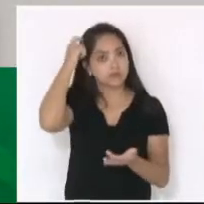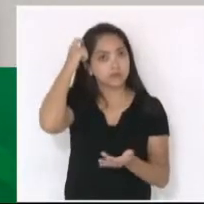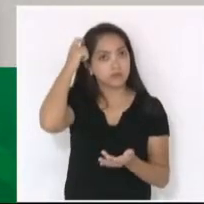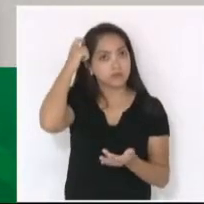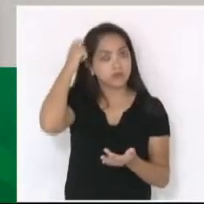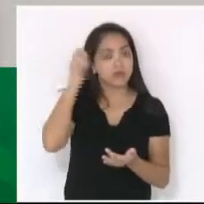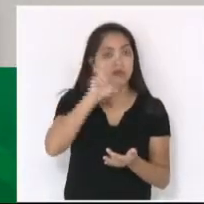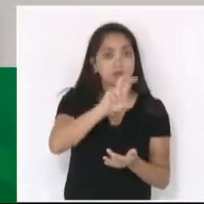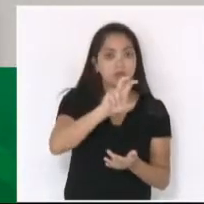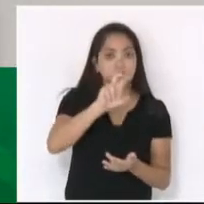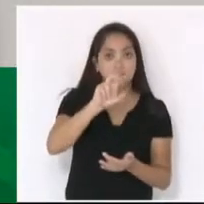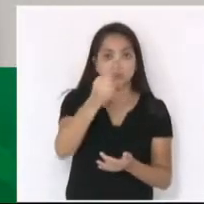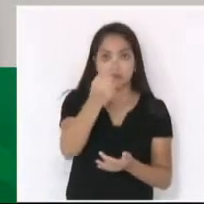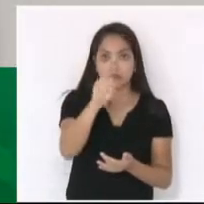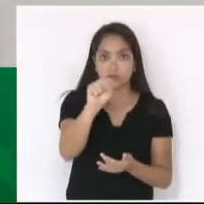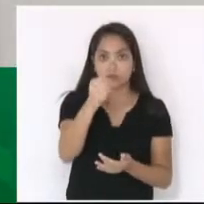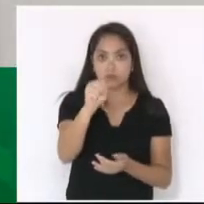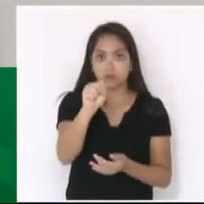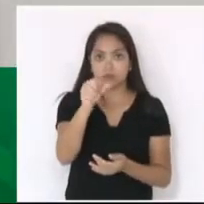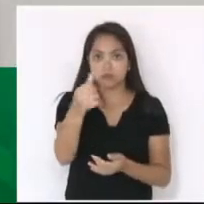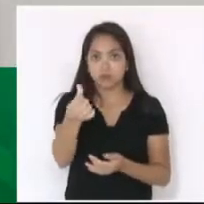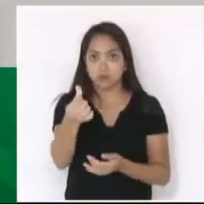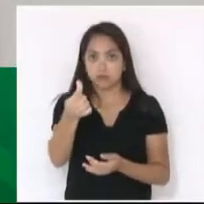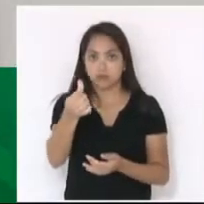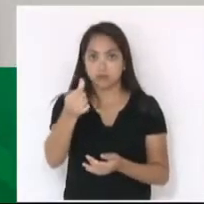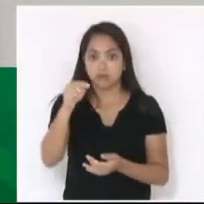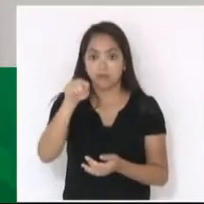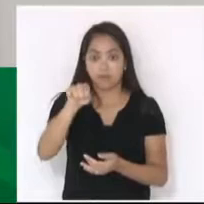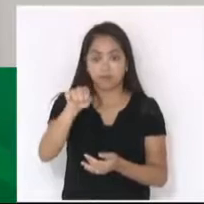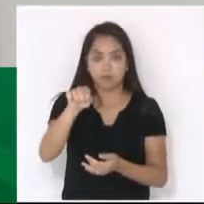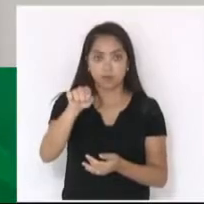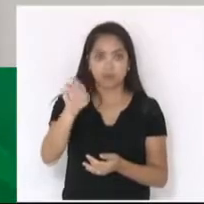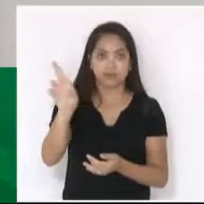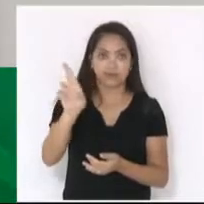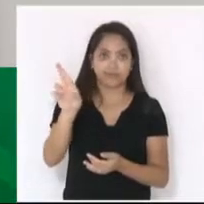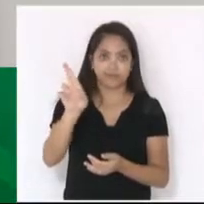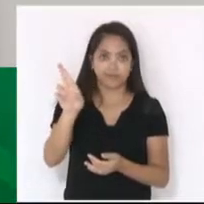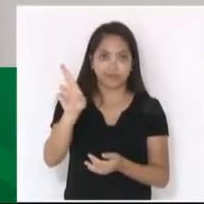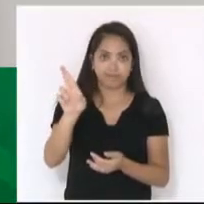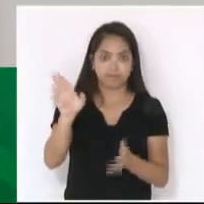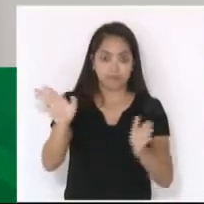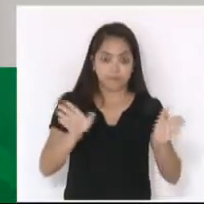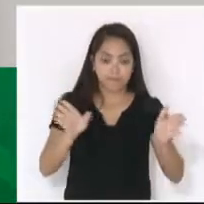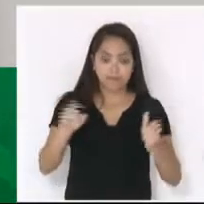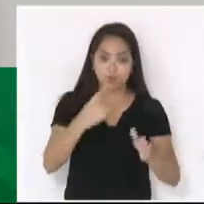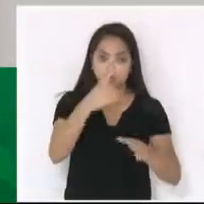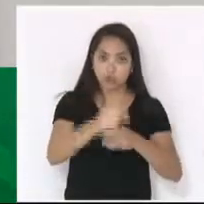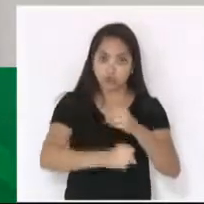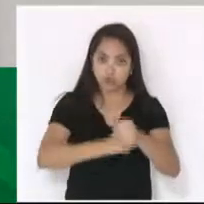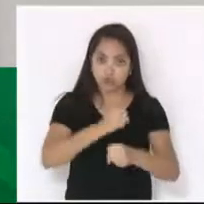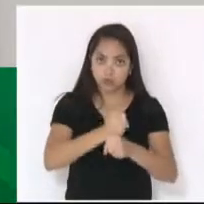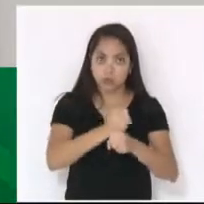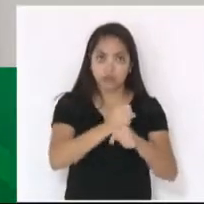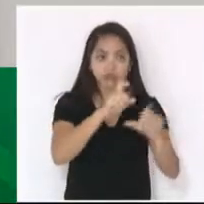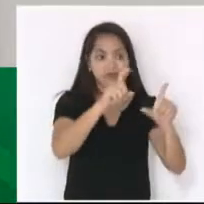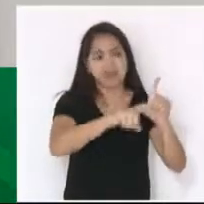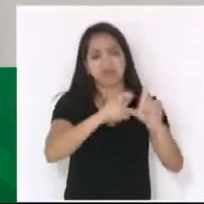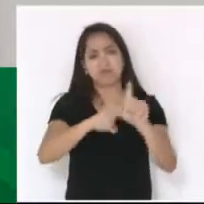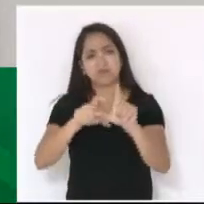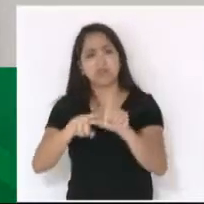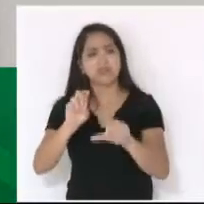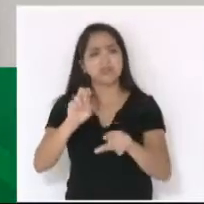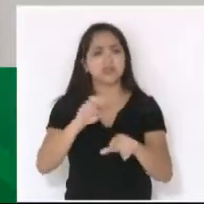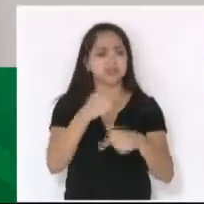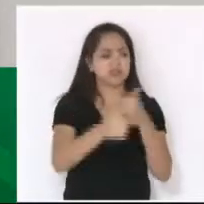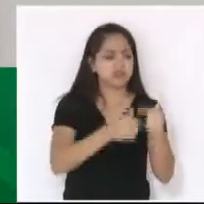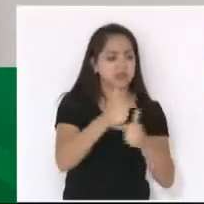há 586 r$ 1000 durante um ano esse cabide de emprego da Regional